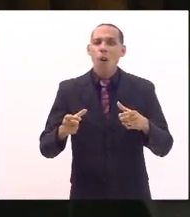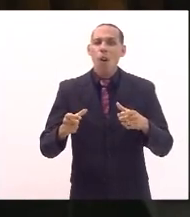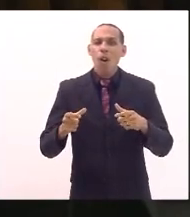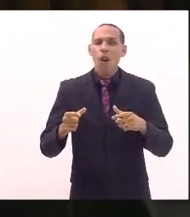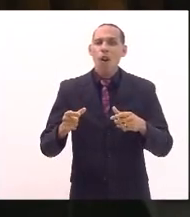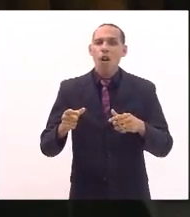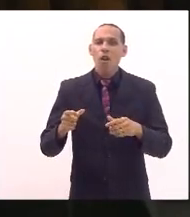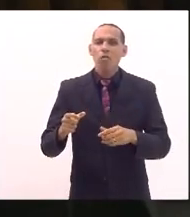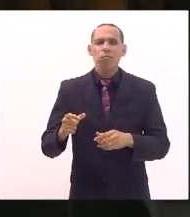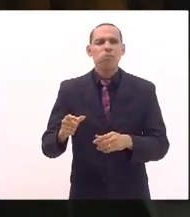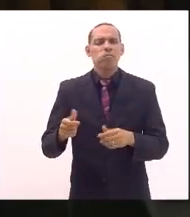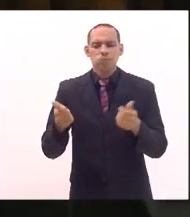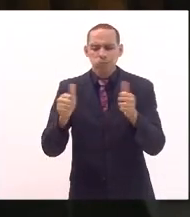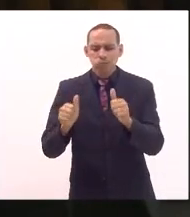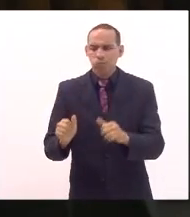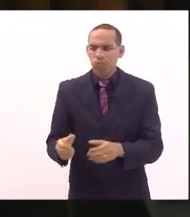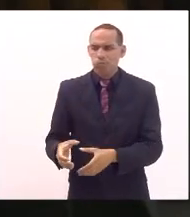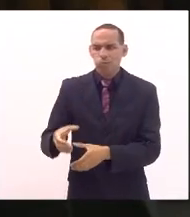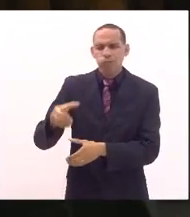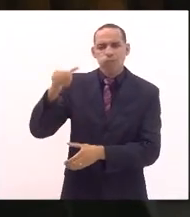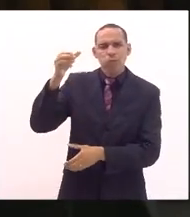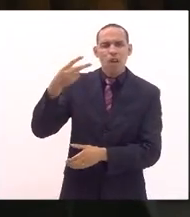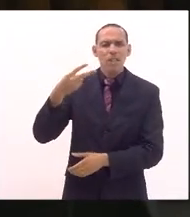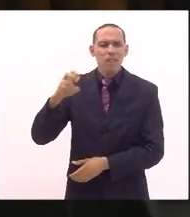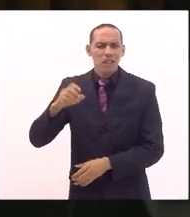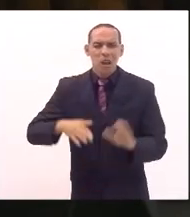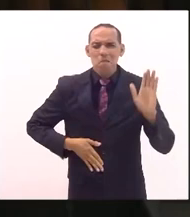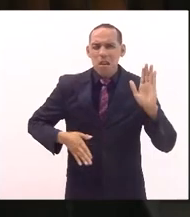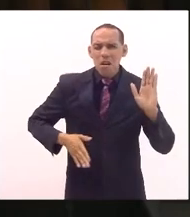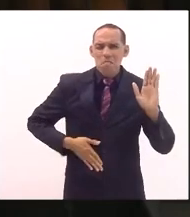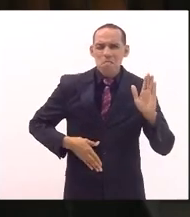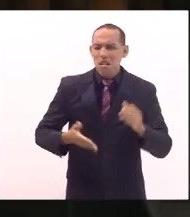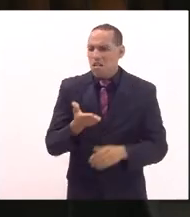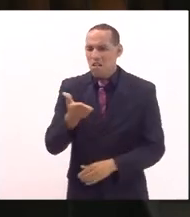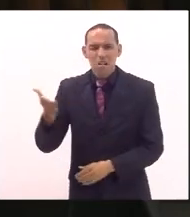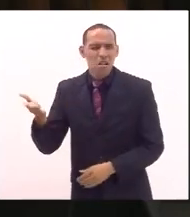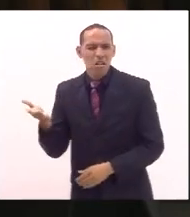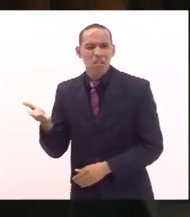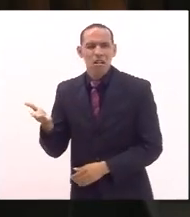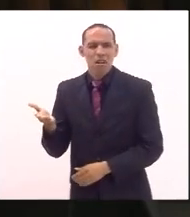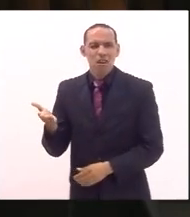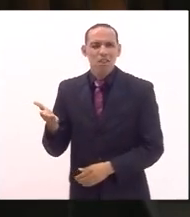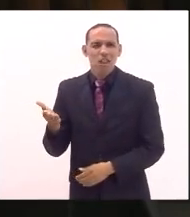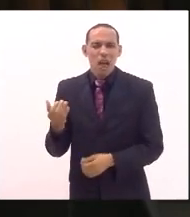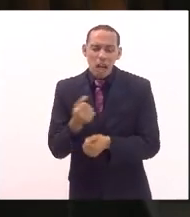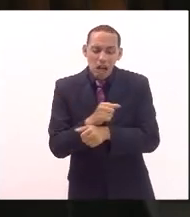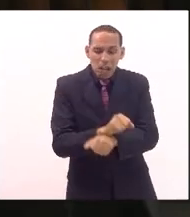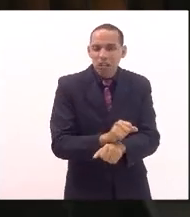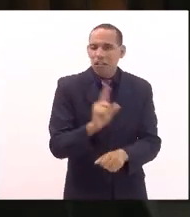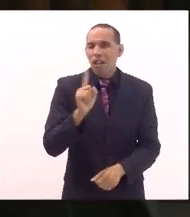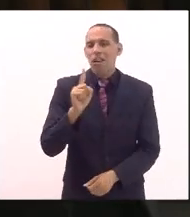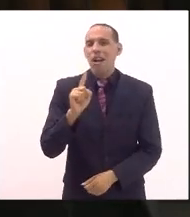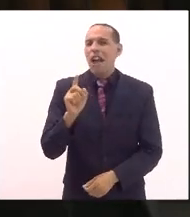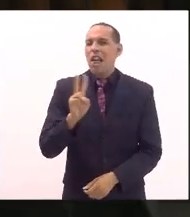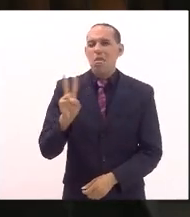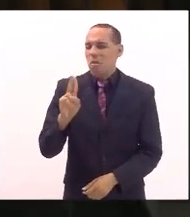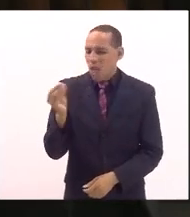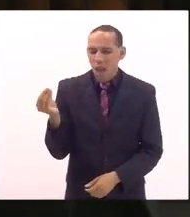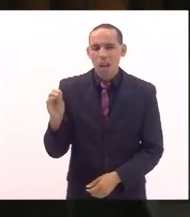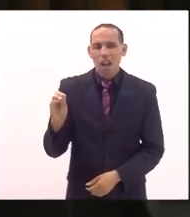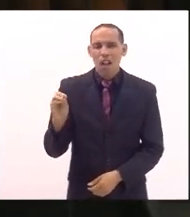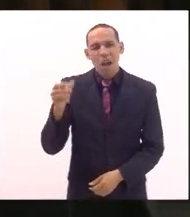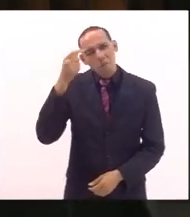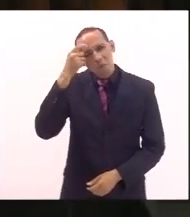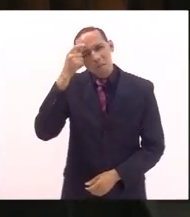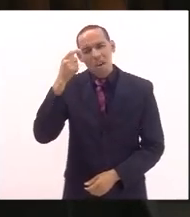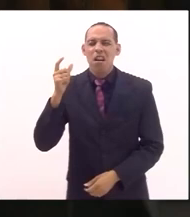de mais de 25 vagabundos marginais gansos que não se entregaram é uma covardia Não só